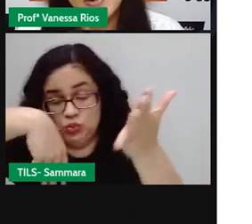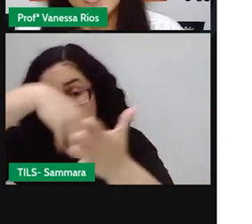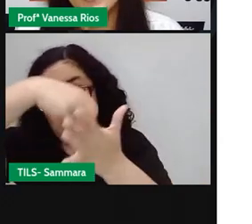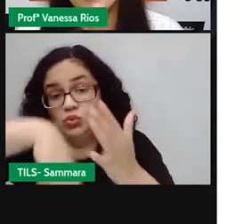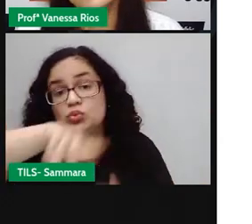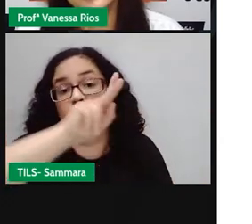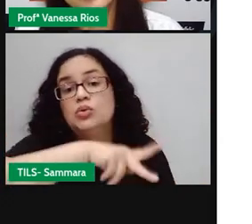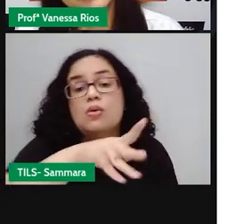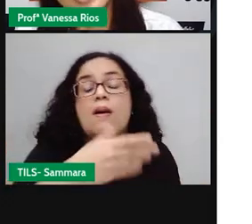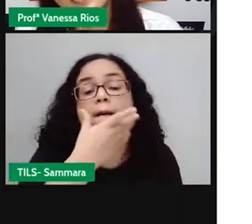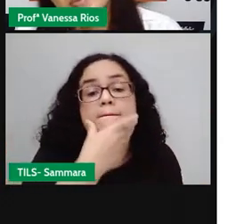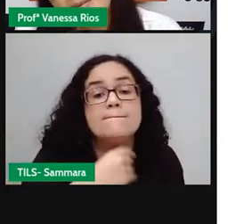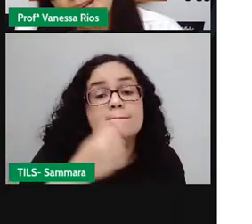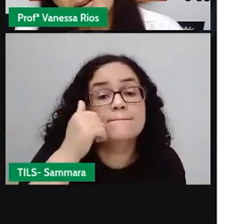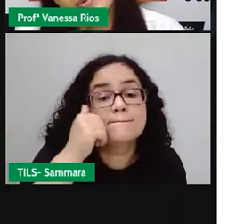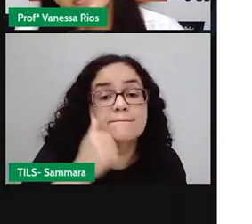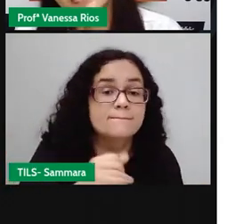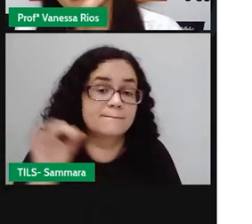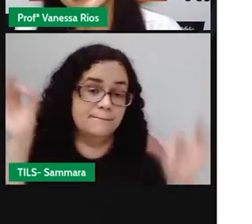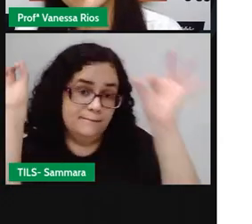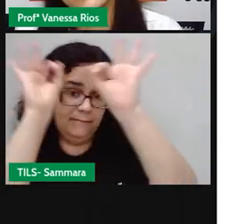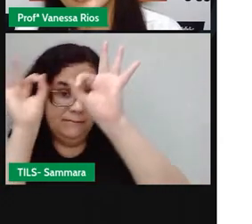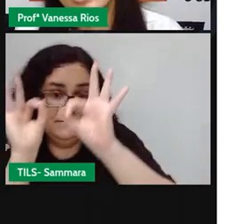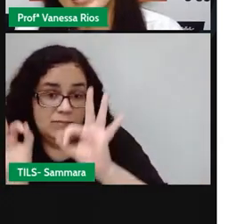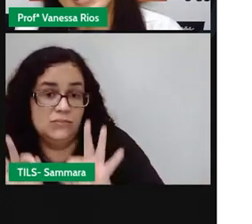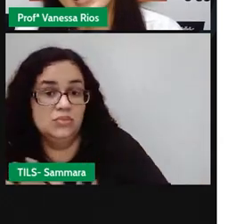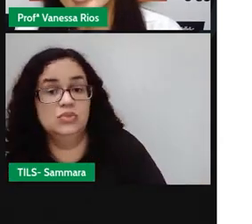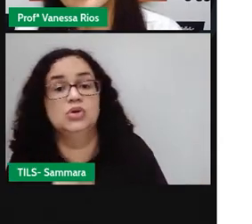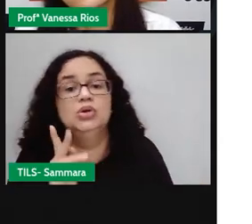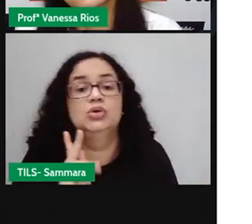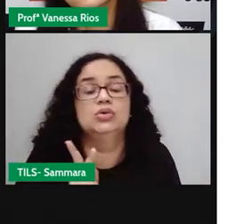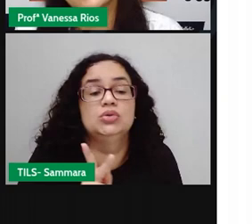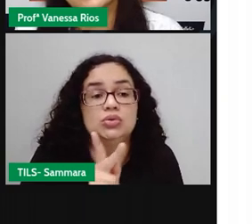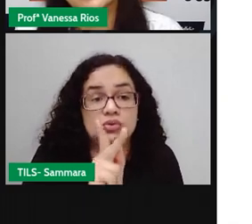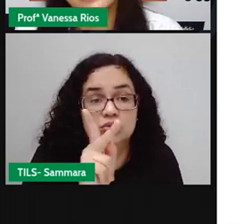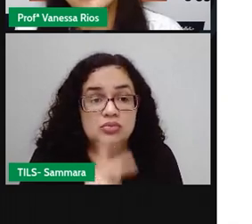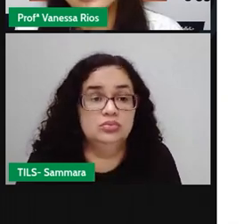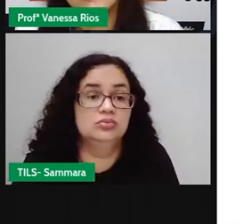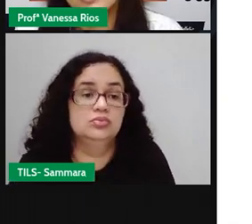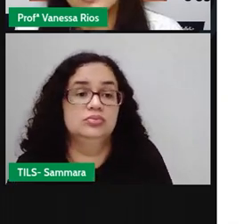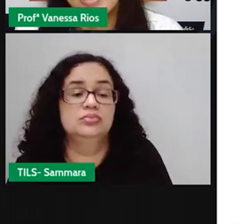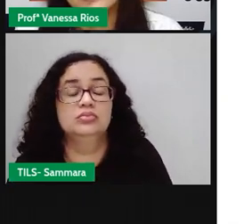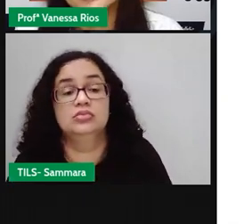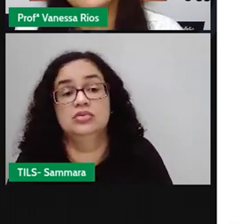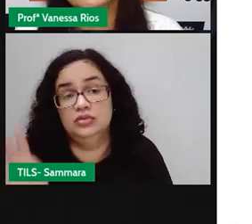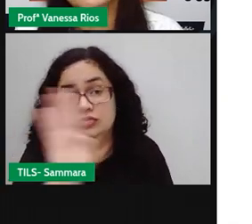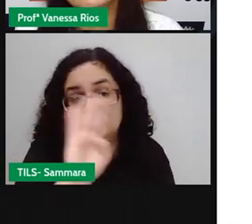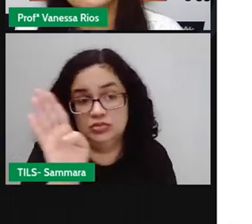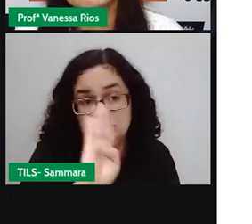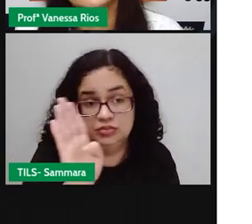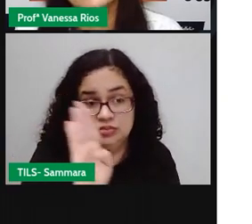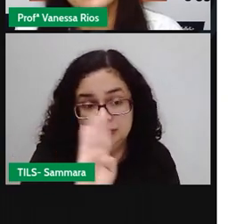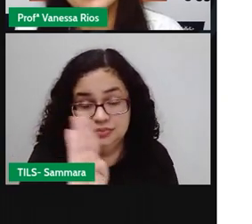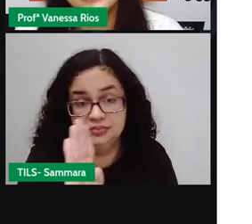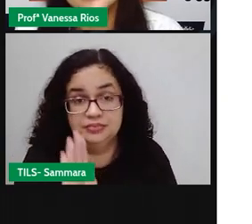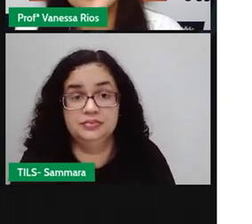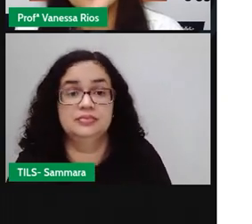sua pró ou o seu professor preparou para dar continuidade a esta videoaula.